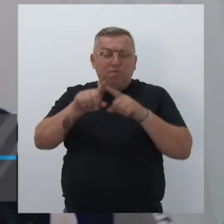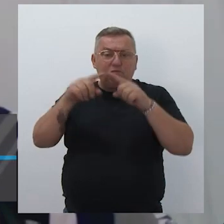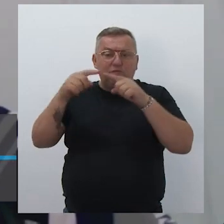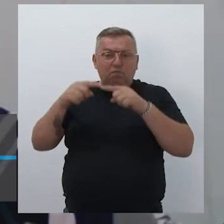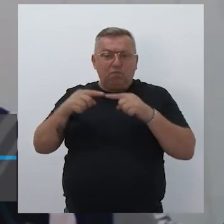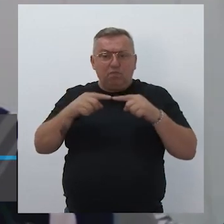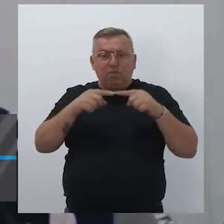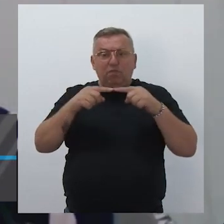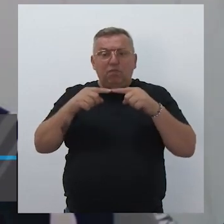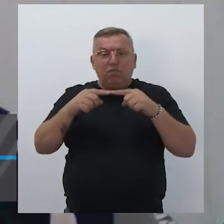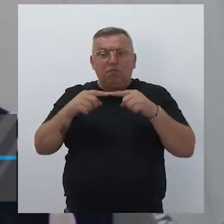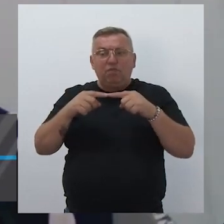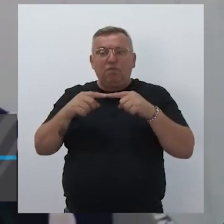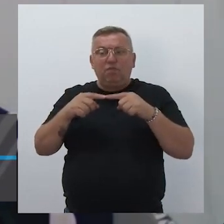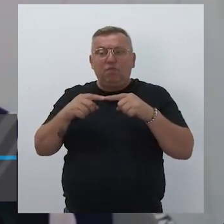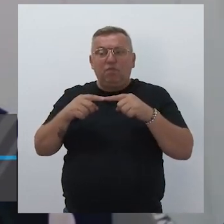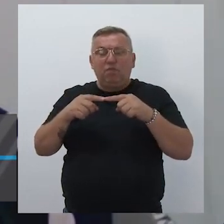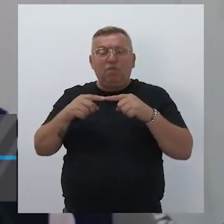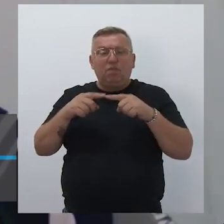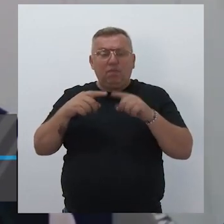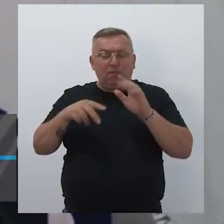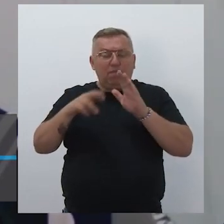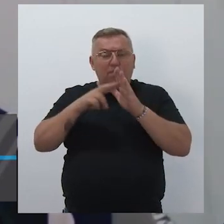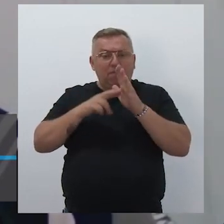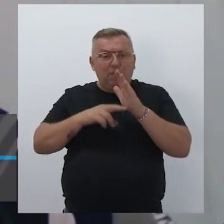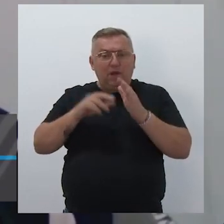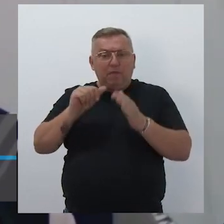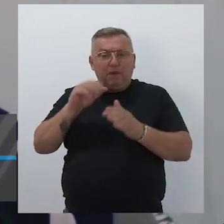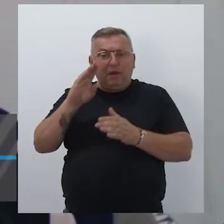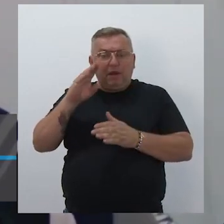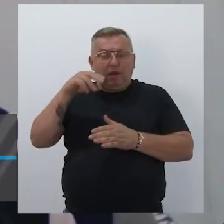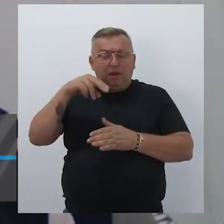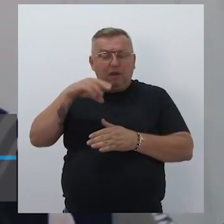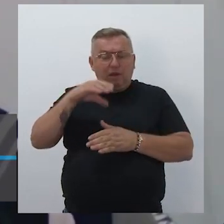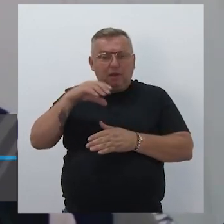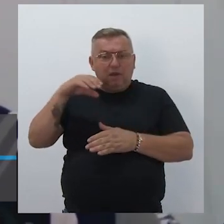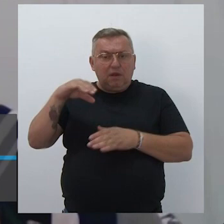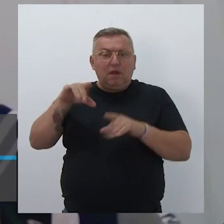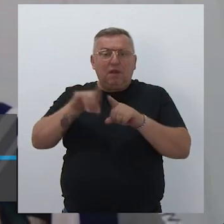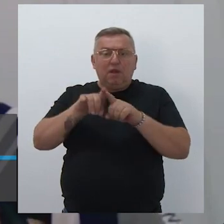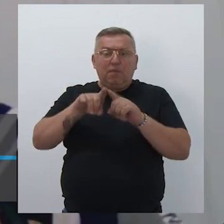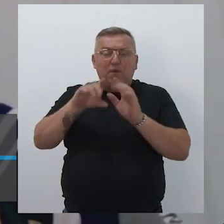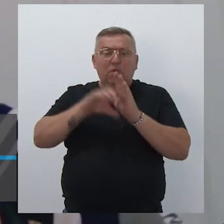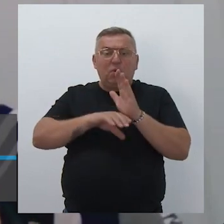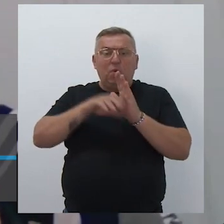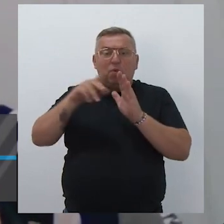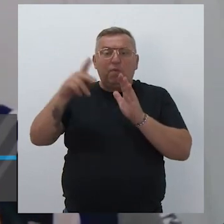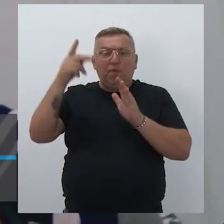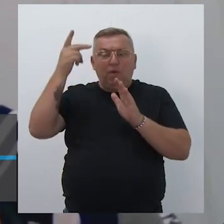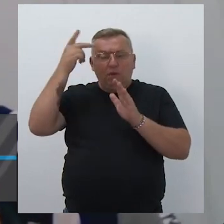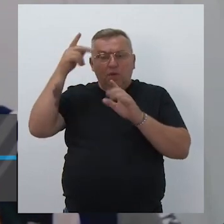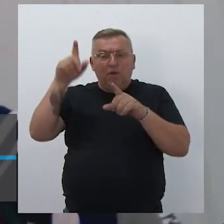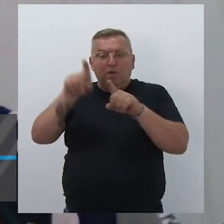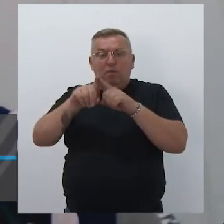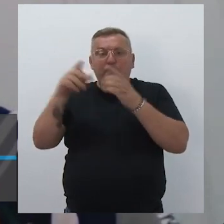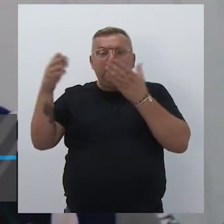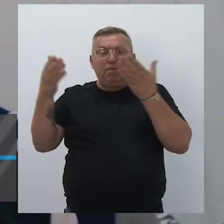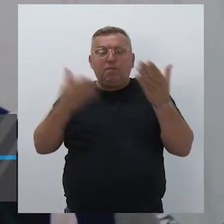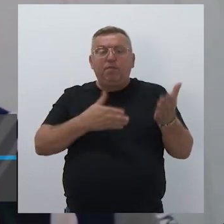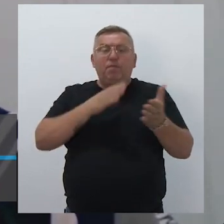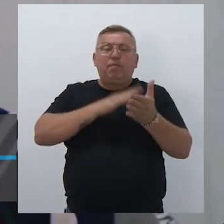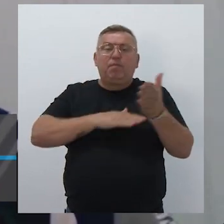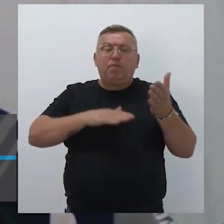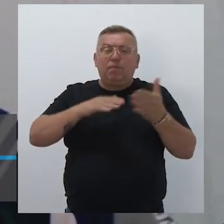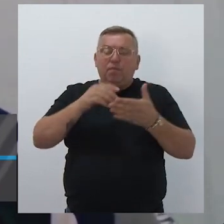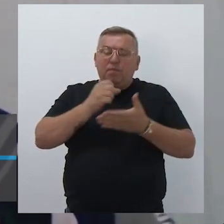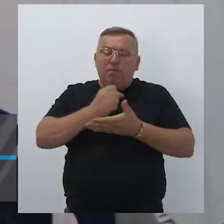adequados as normativas da BNCC e o currículo paulista traz também todas as